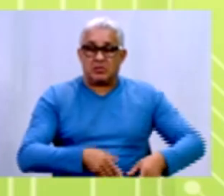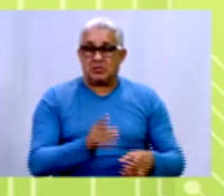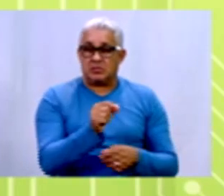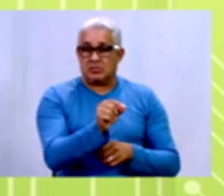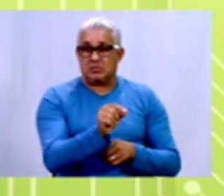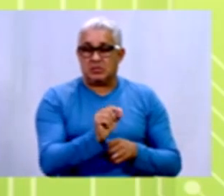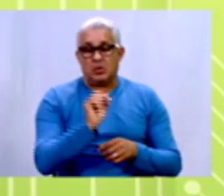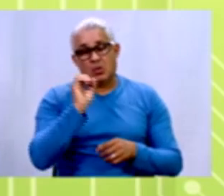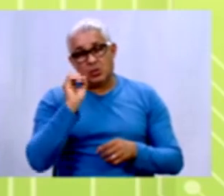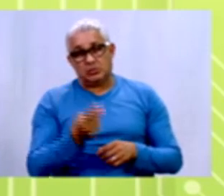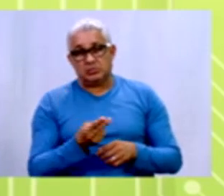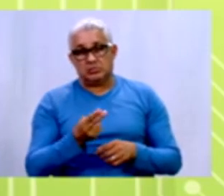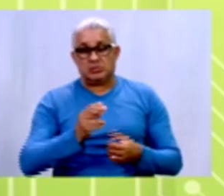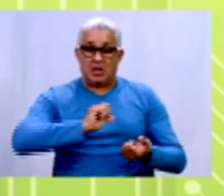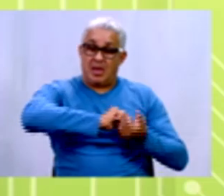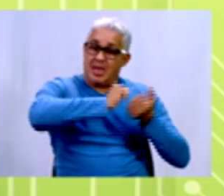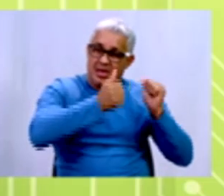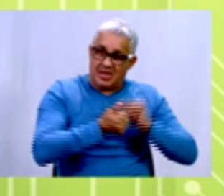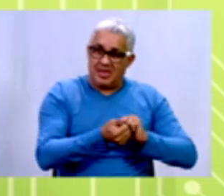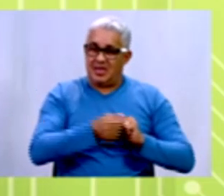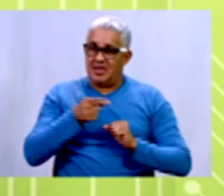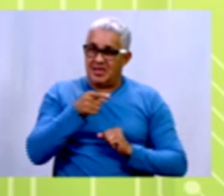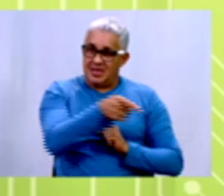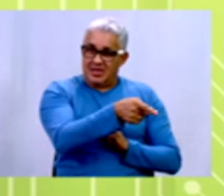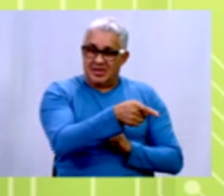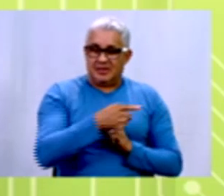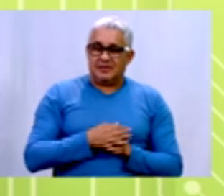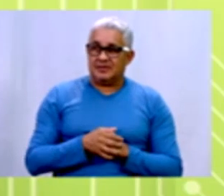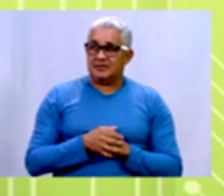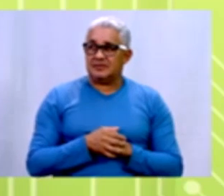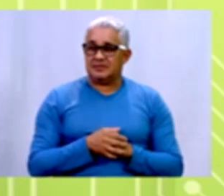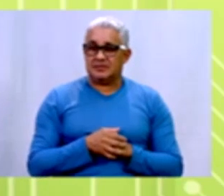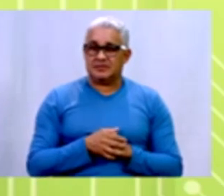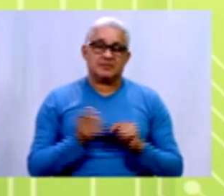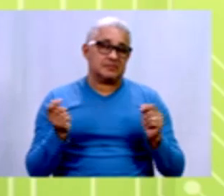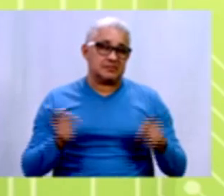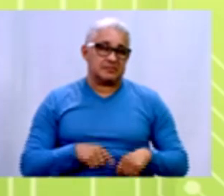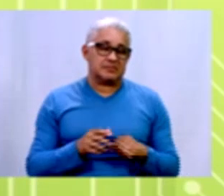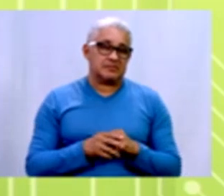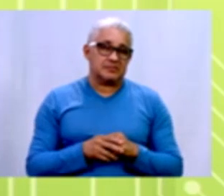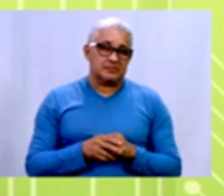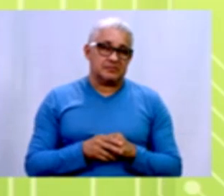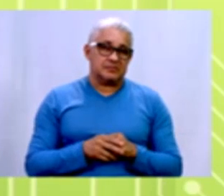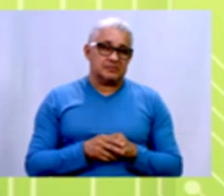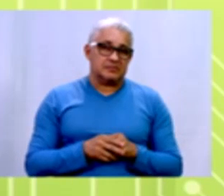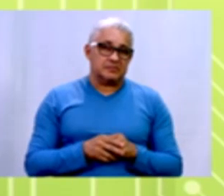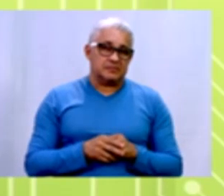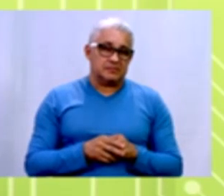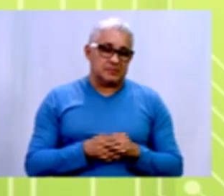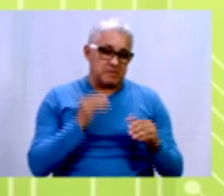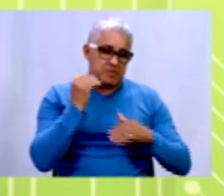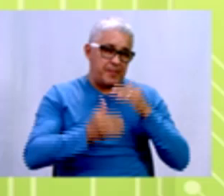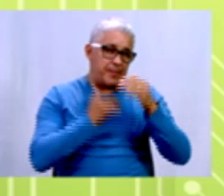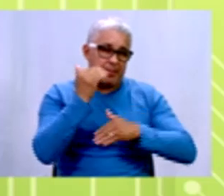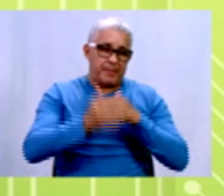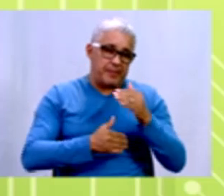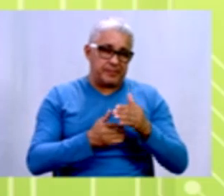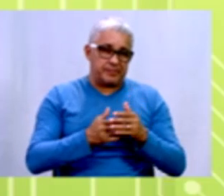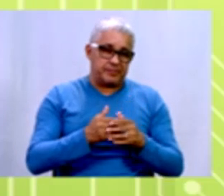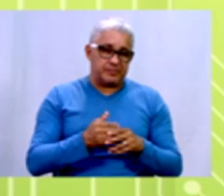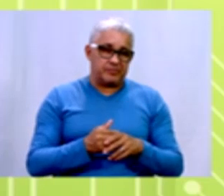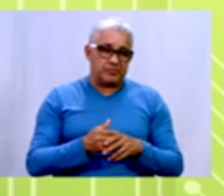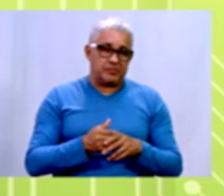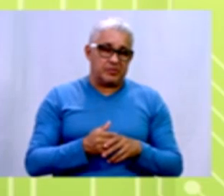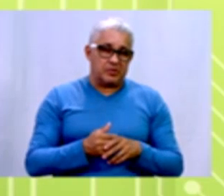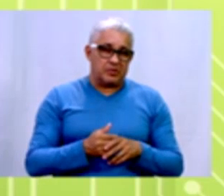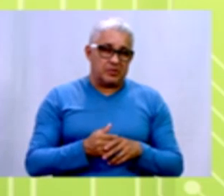prática ou readequá-la de uma forma que seja mais produtivo para o próximo sprint. Então